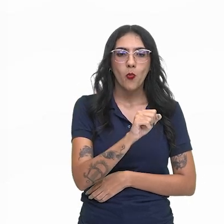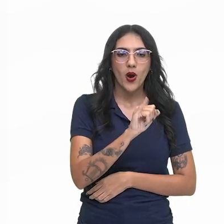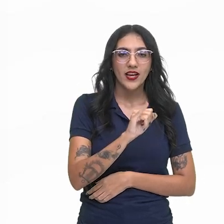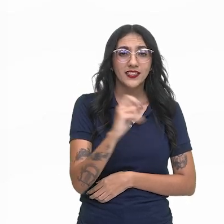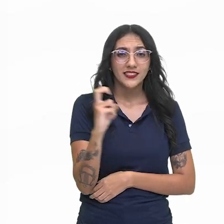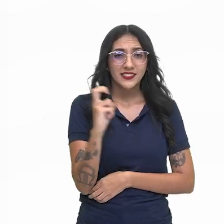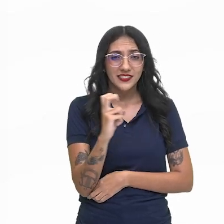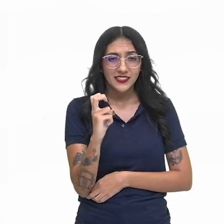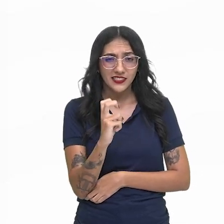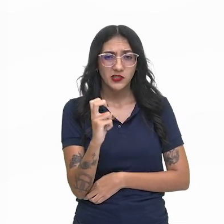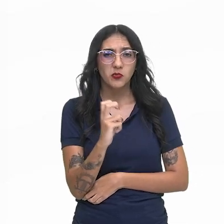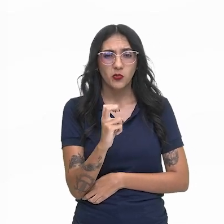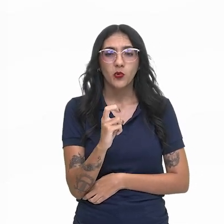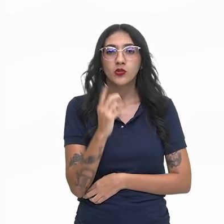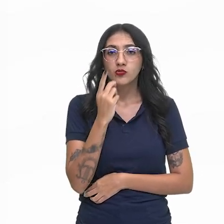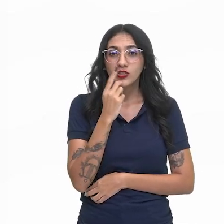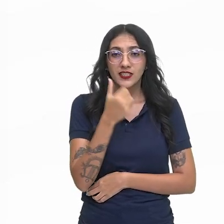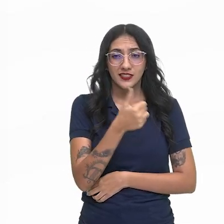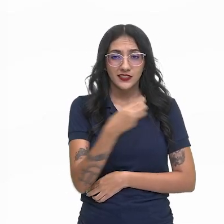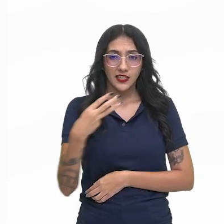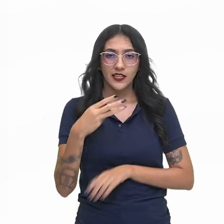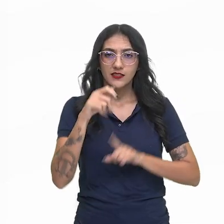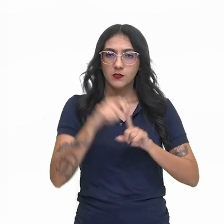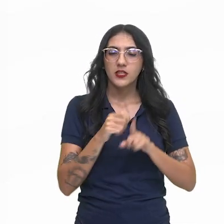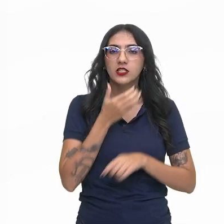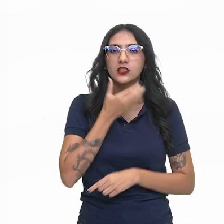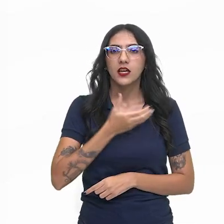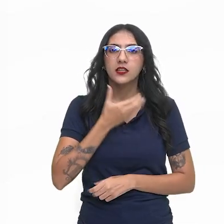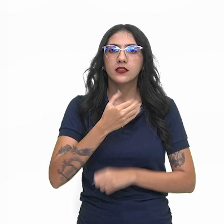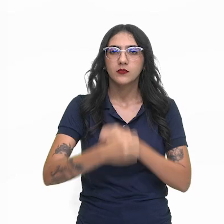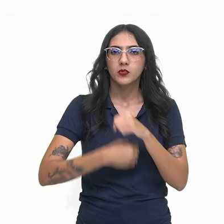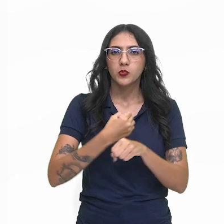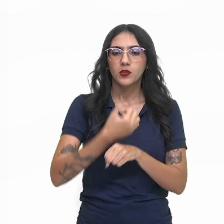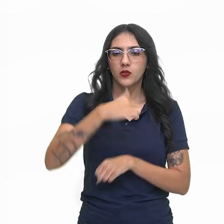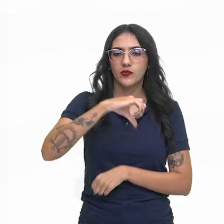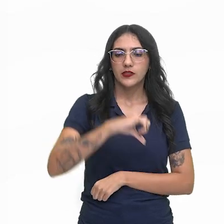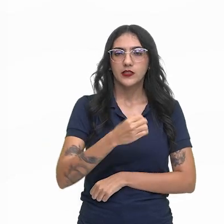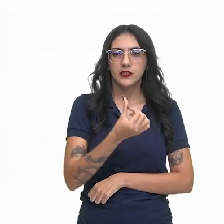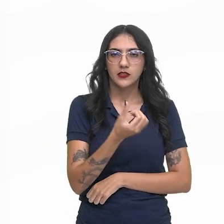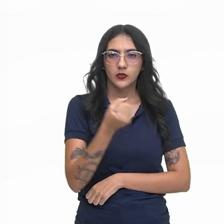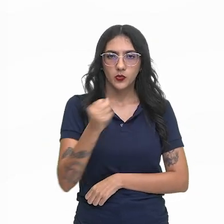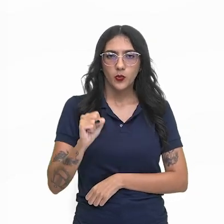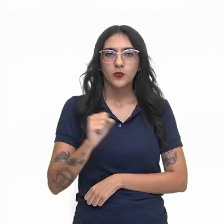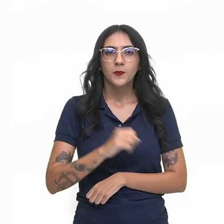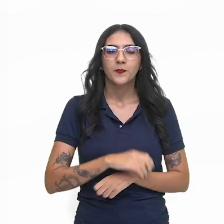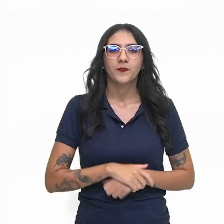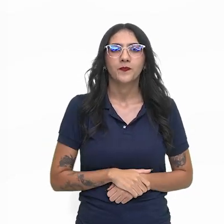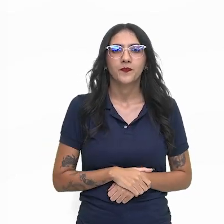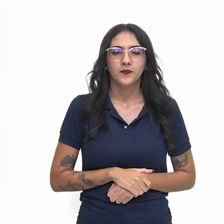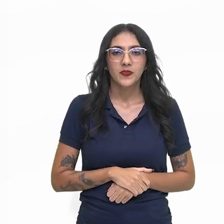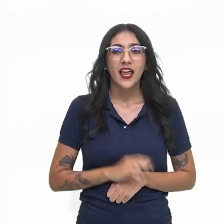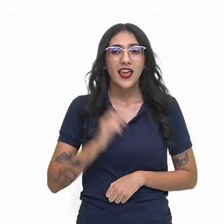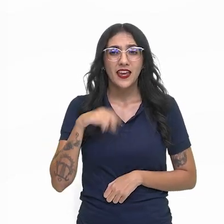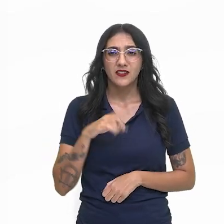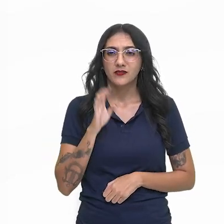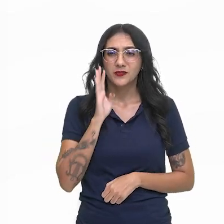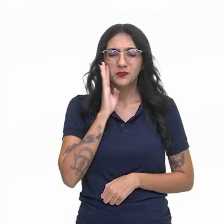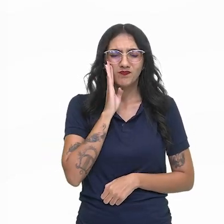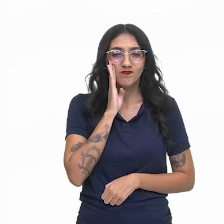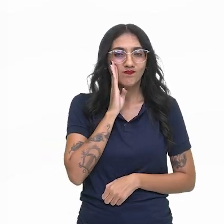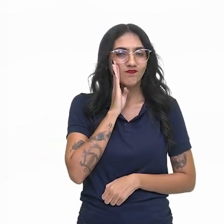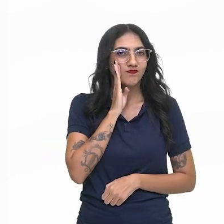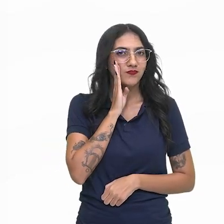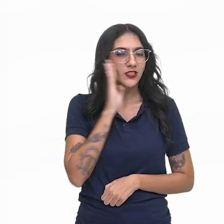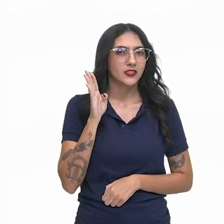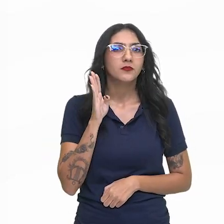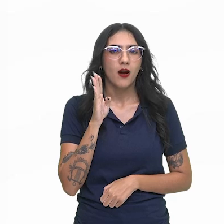5, datado aí de 13 de dezembro de 1968, ele vai ser o considerado mais duro, assim,